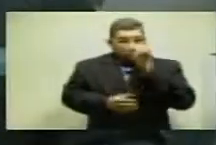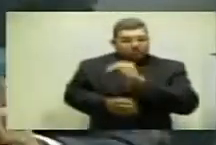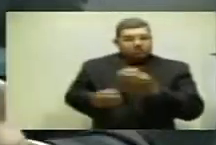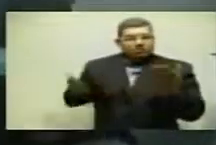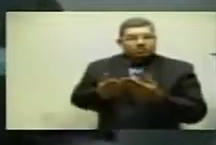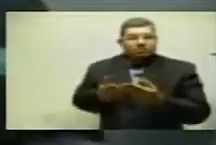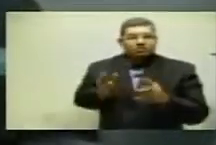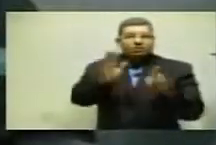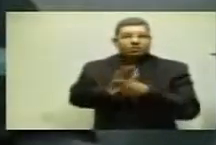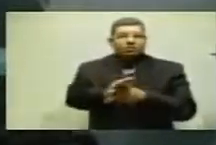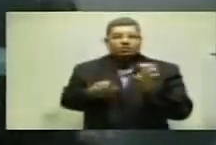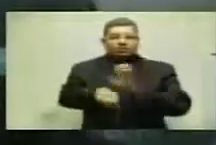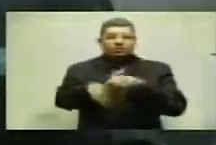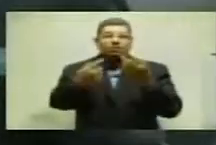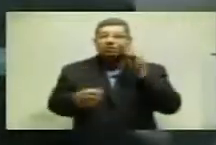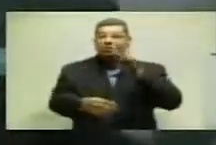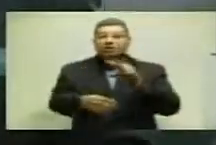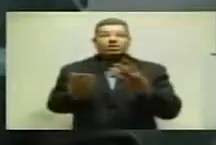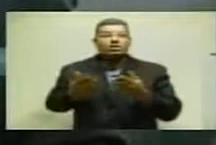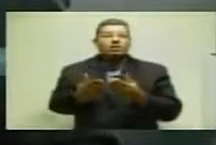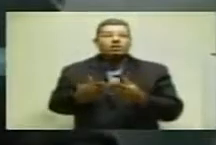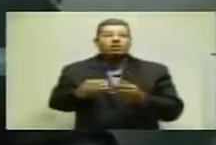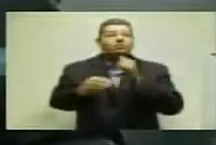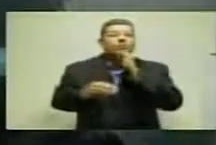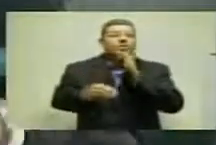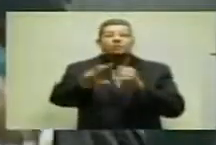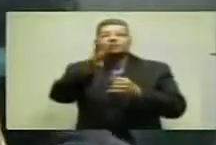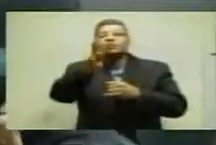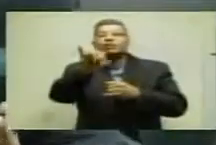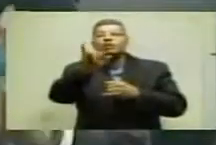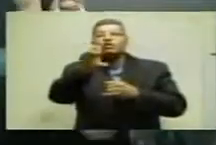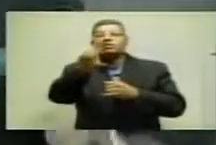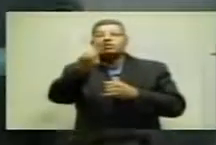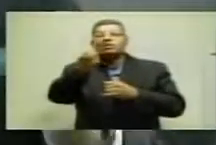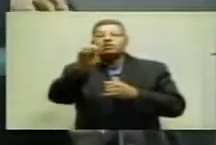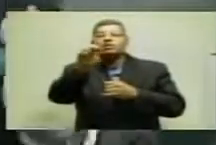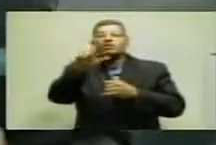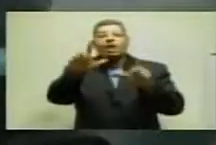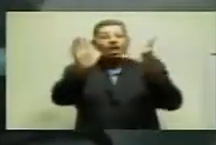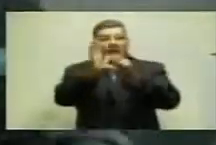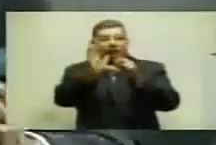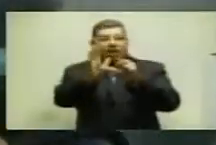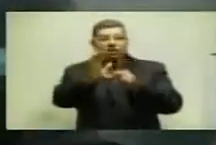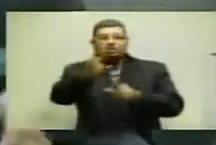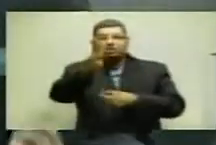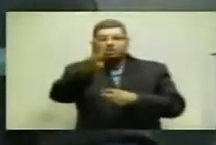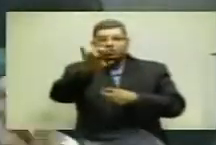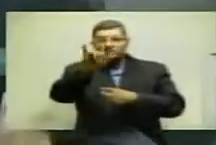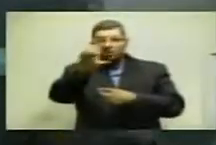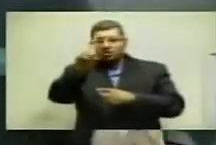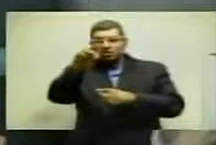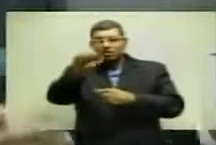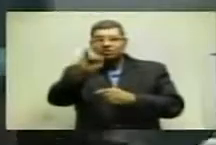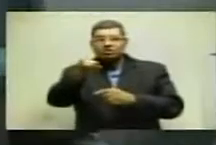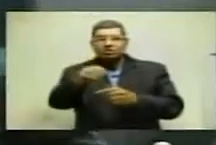prejuízos ao Parque Industrial de Manaus. Vide a Videolá, o exemplo da Videolá. Será que a Videolá vai permanecer no Polo Industrial de